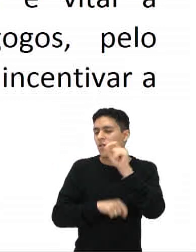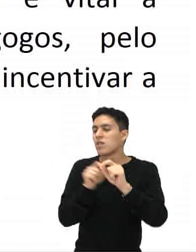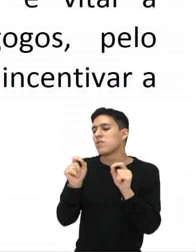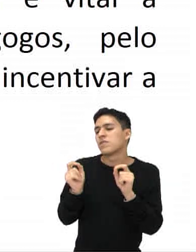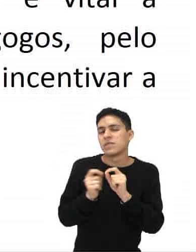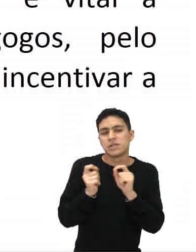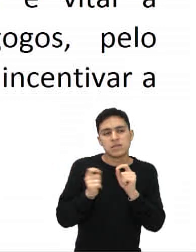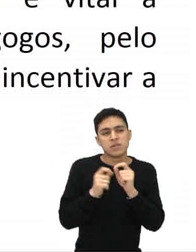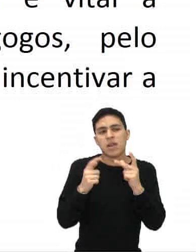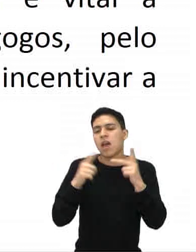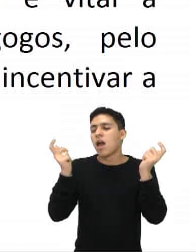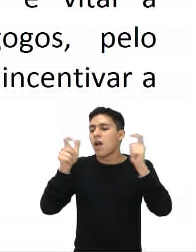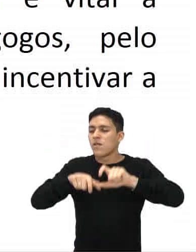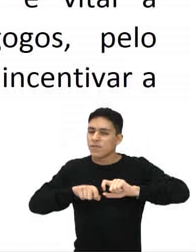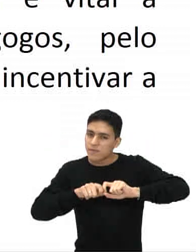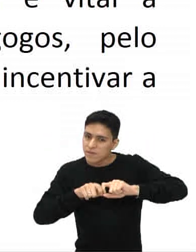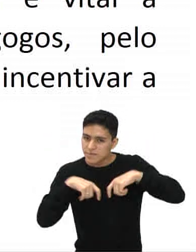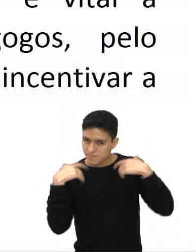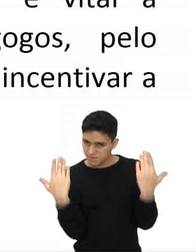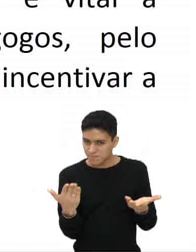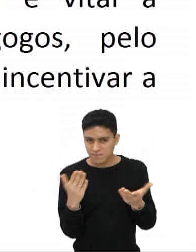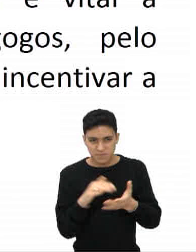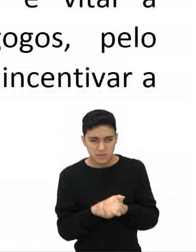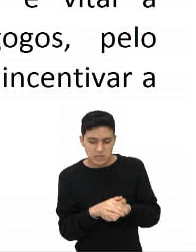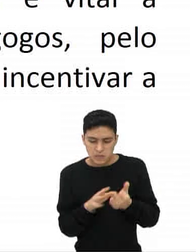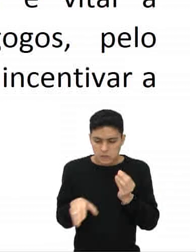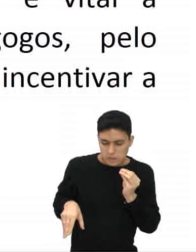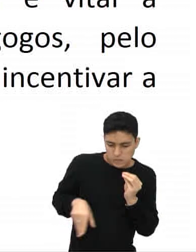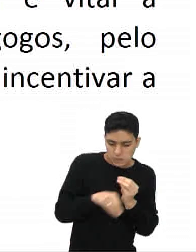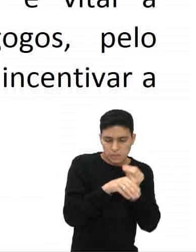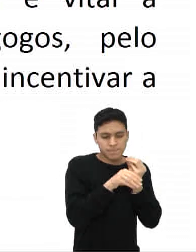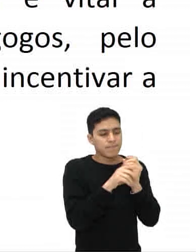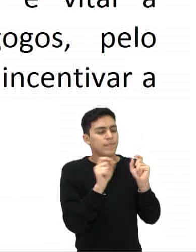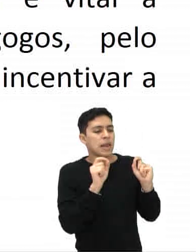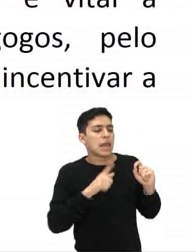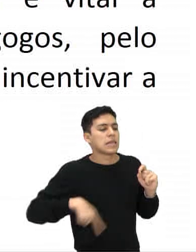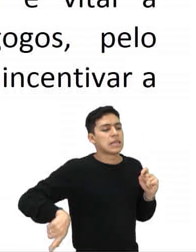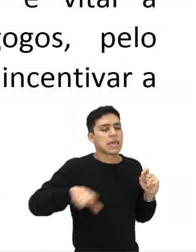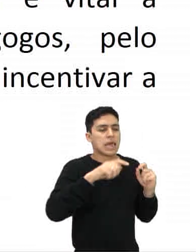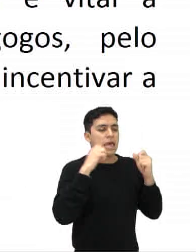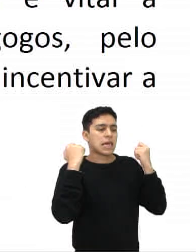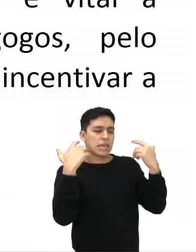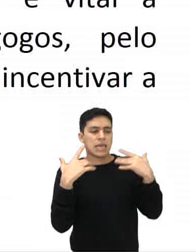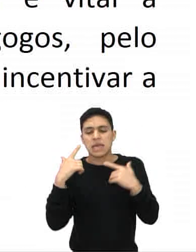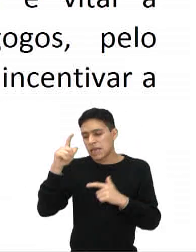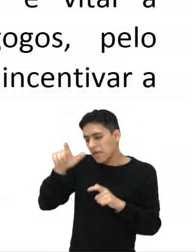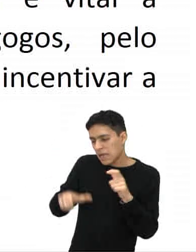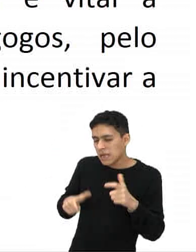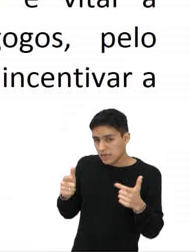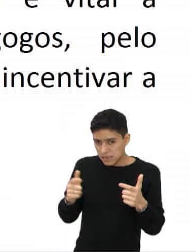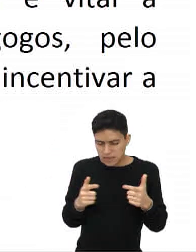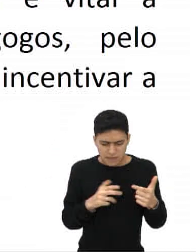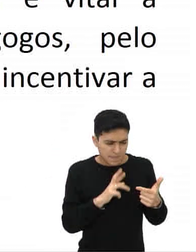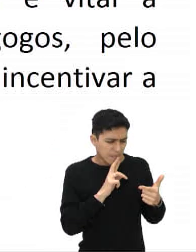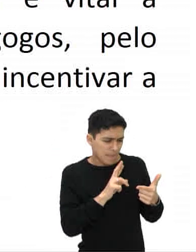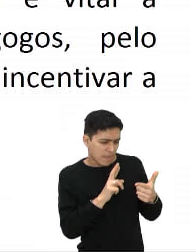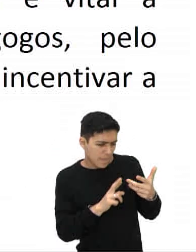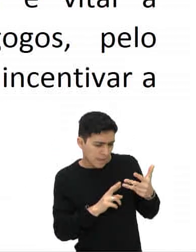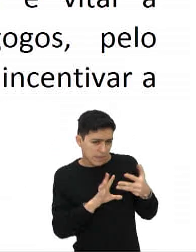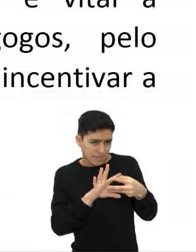vai ser feito, onde vai ser feito, ou até alguma outra coisa, para quem, né? Quem que está fazendo. Ela responde